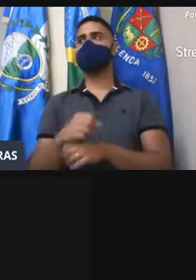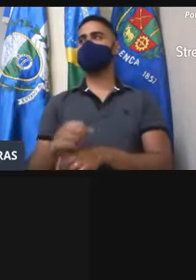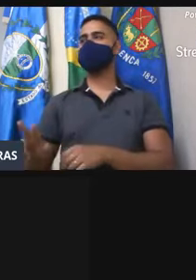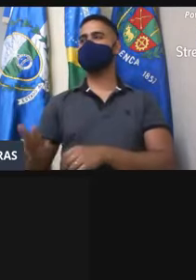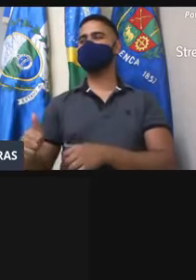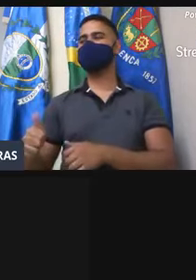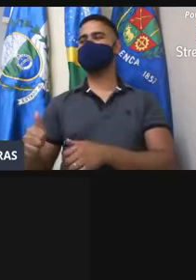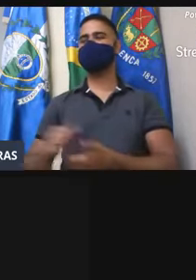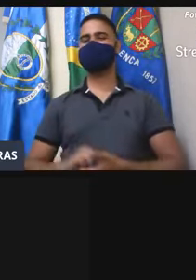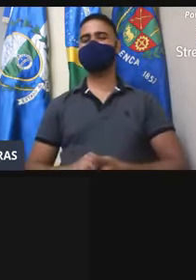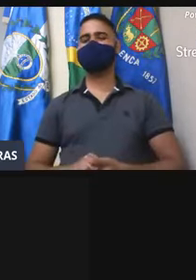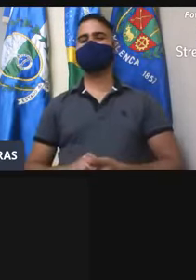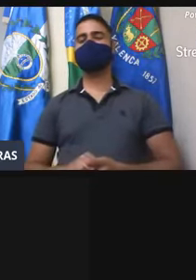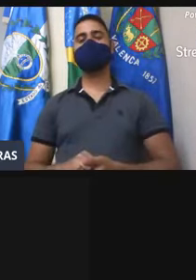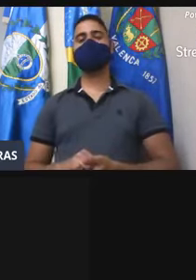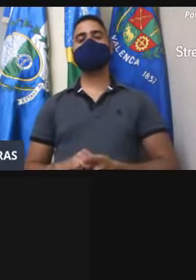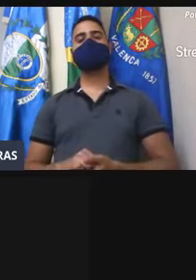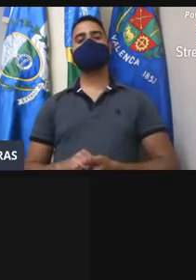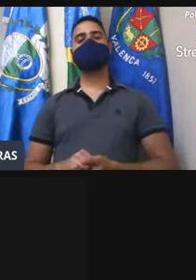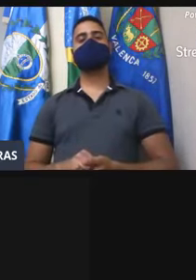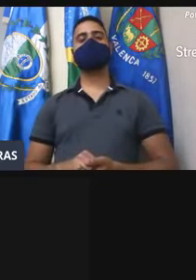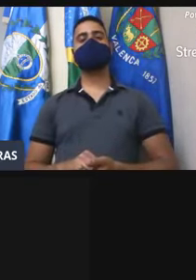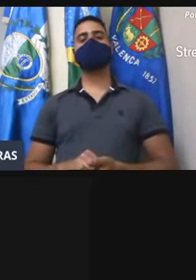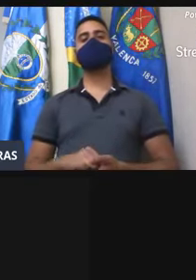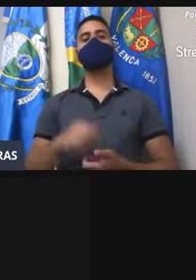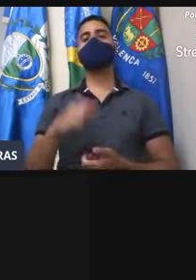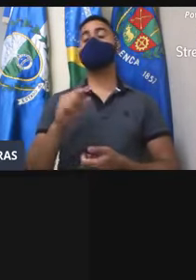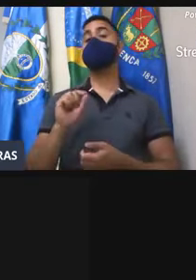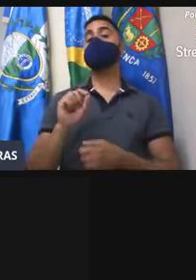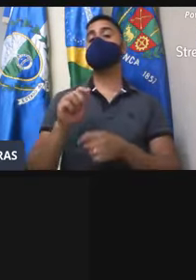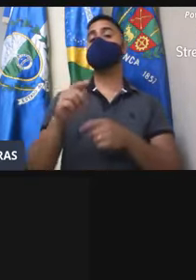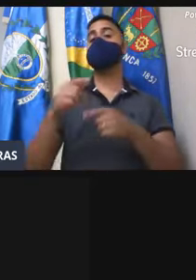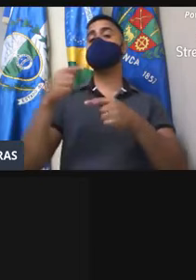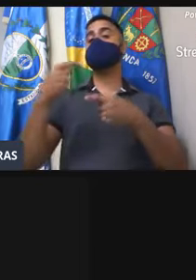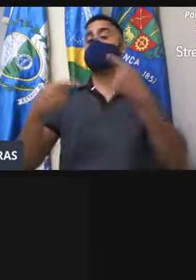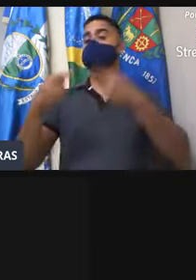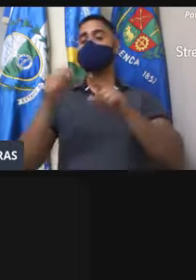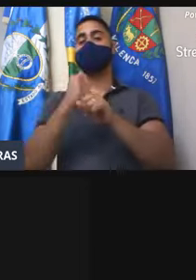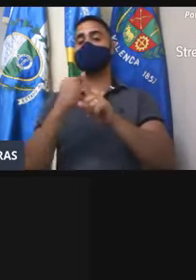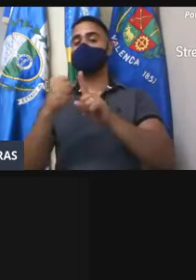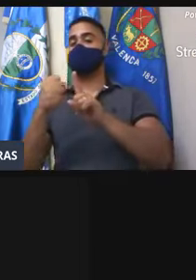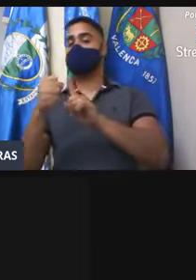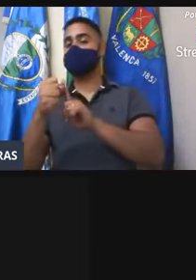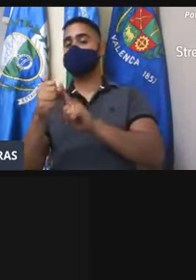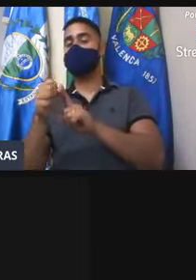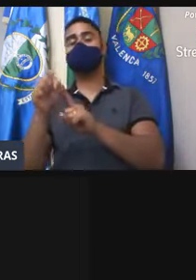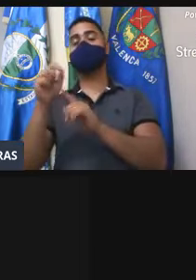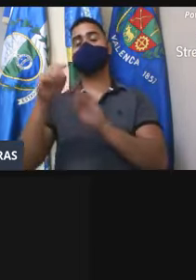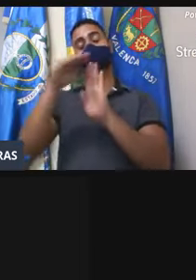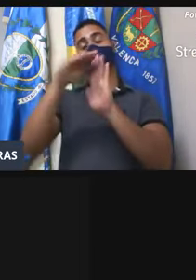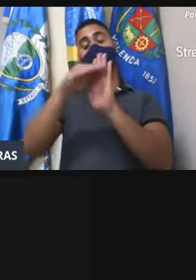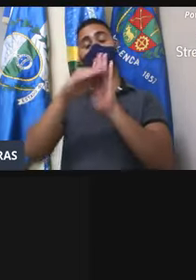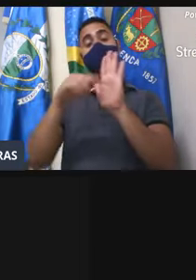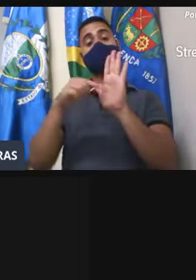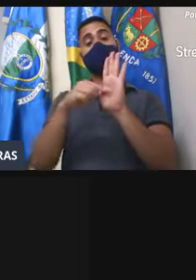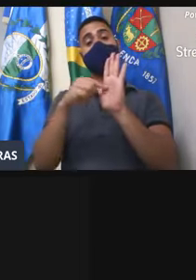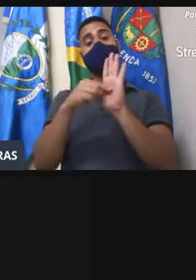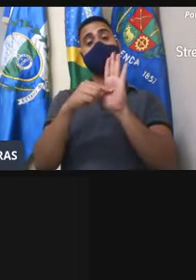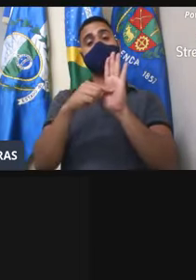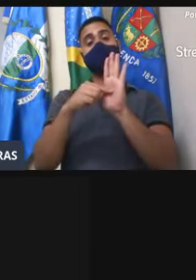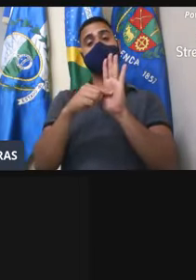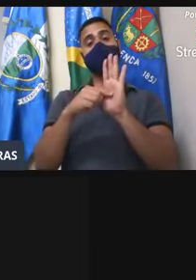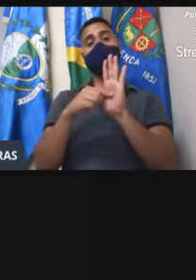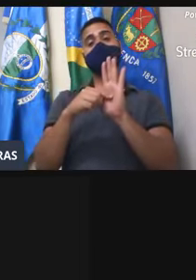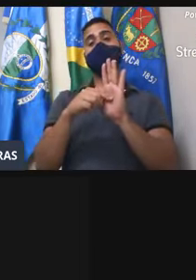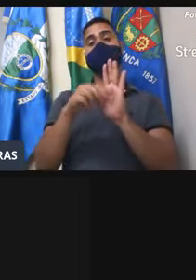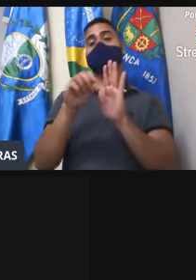2010. Não são provisões da Política de Assistência Social os itens órteses